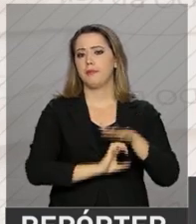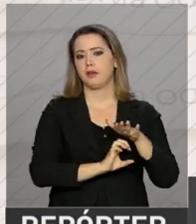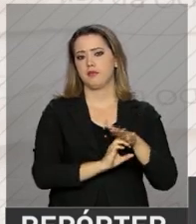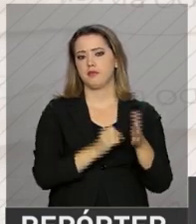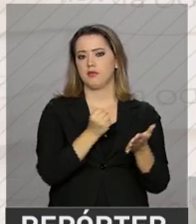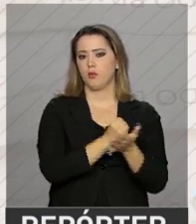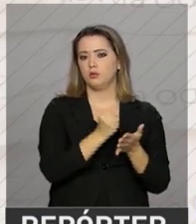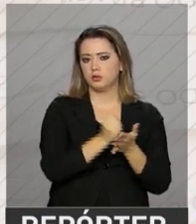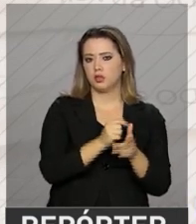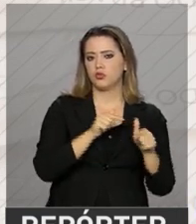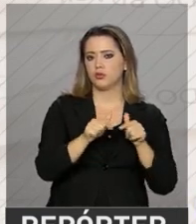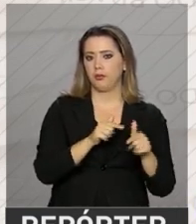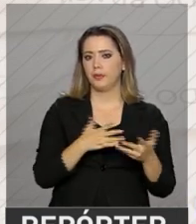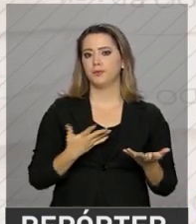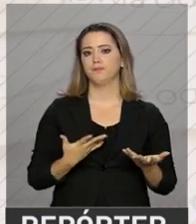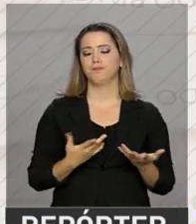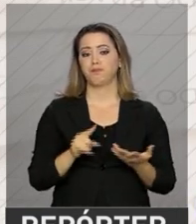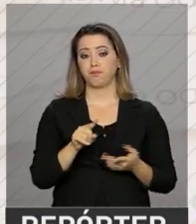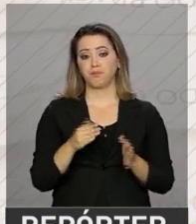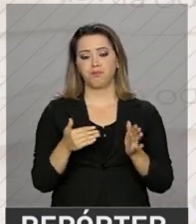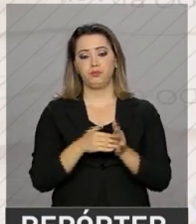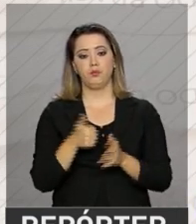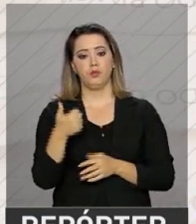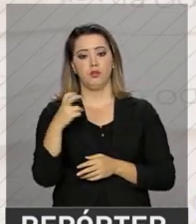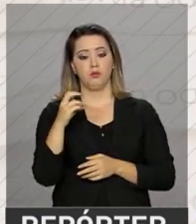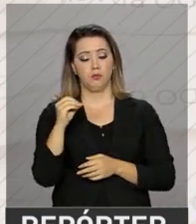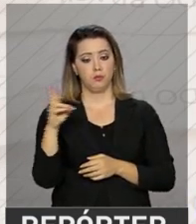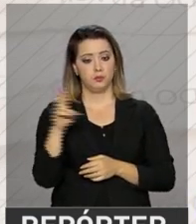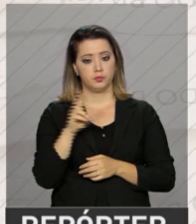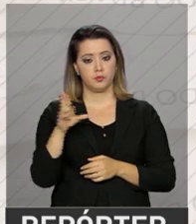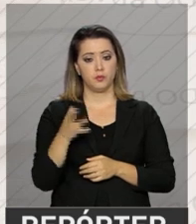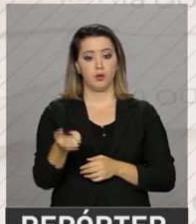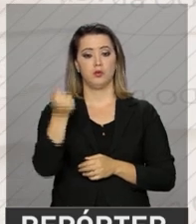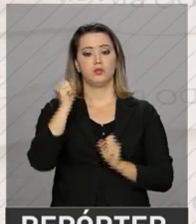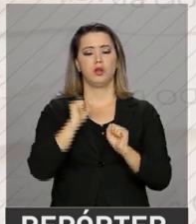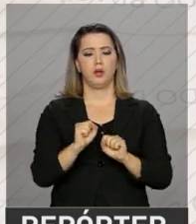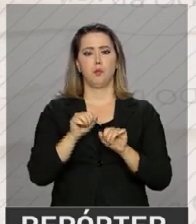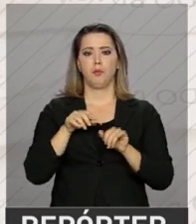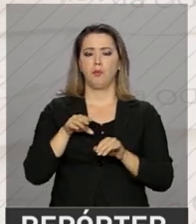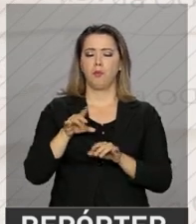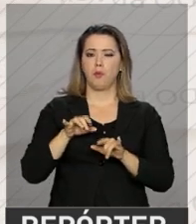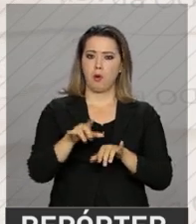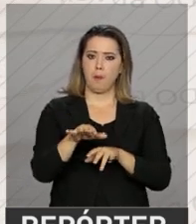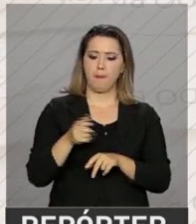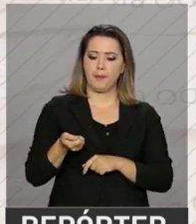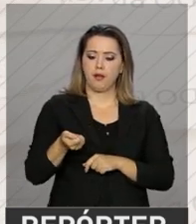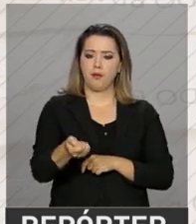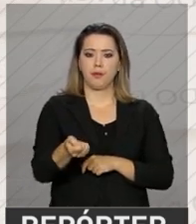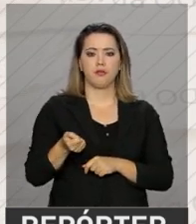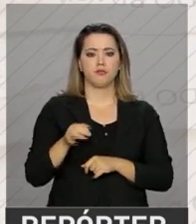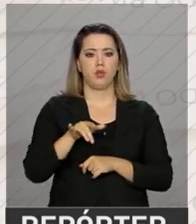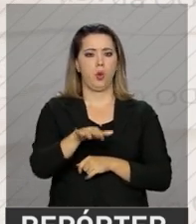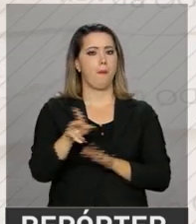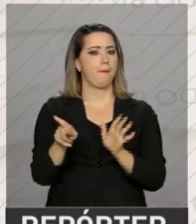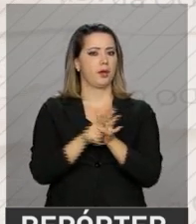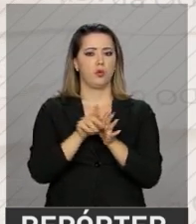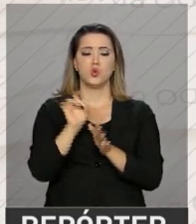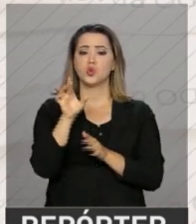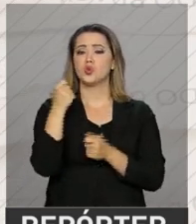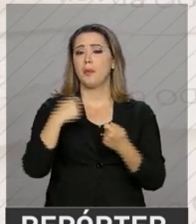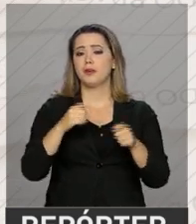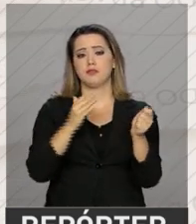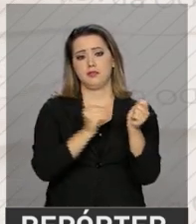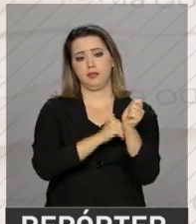trabalhista para valores a até R 15.500 o saque pode ser feito no autoatendimento apenas com a